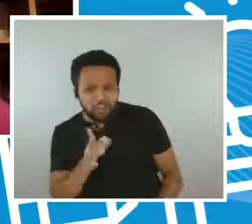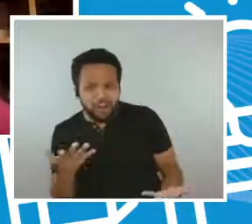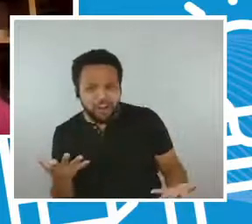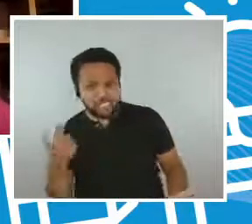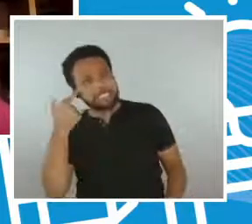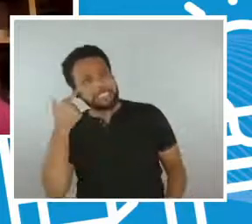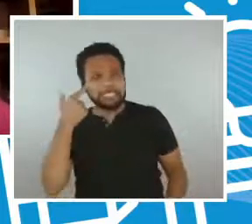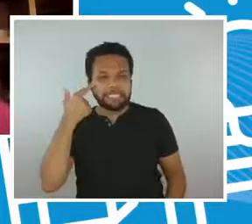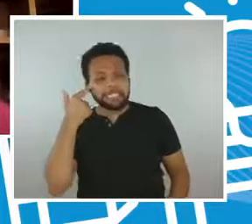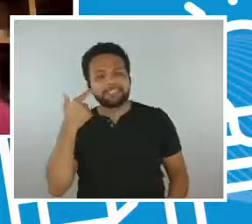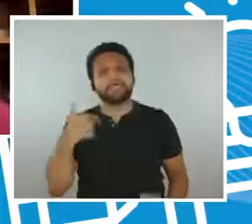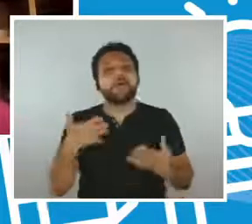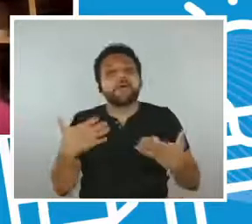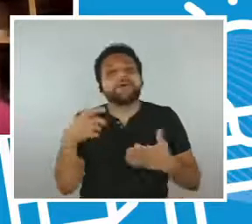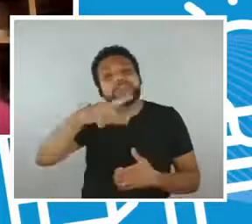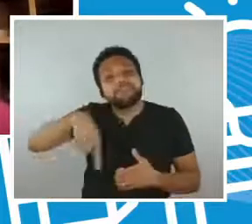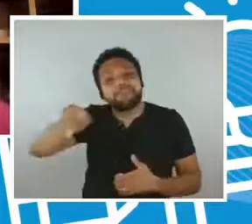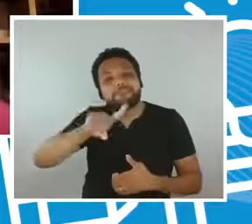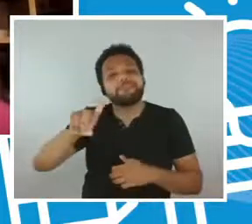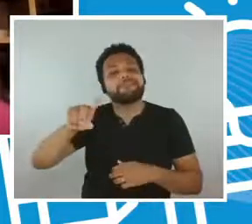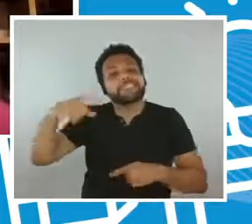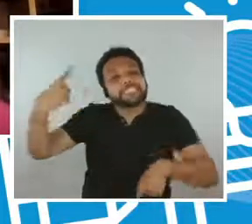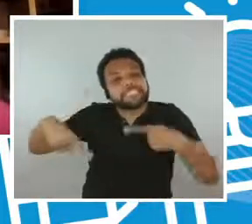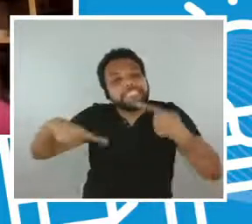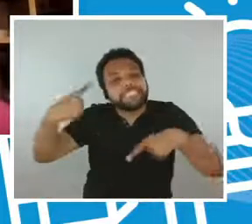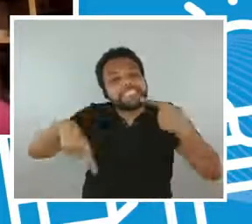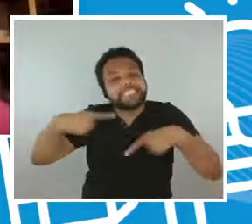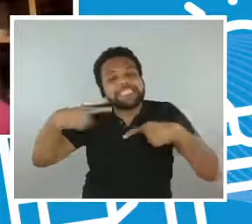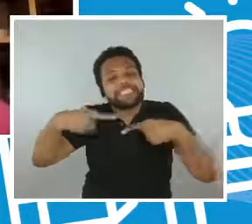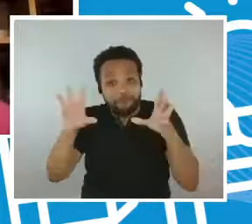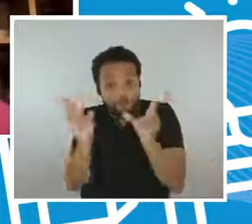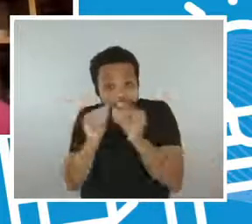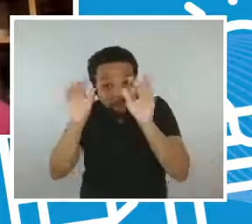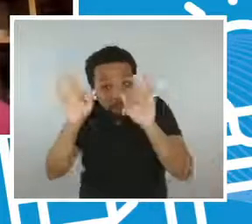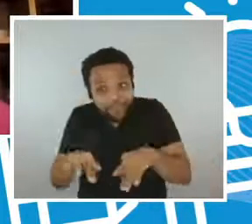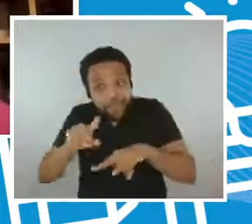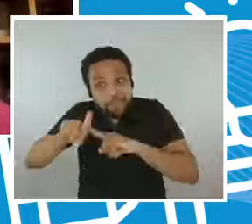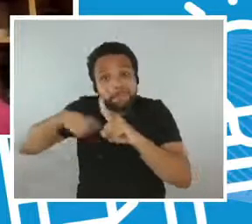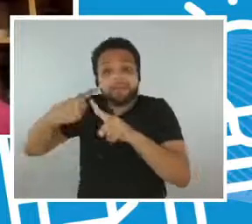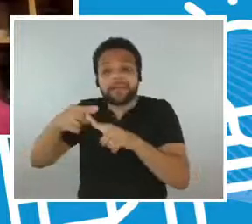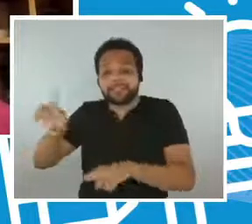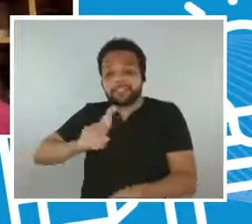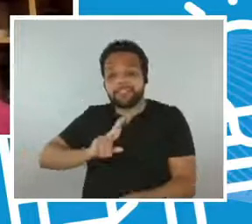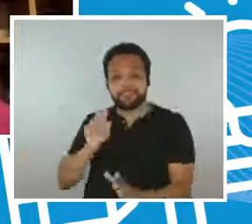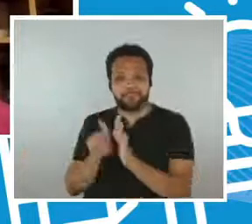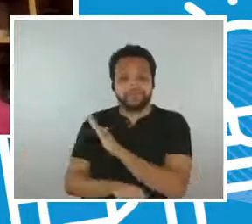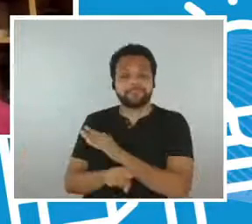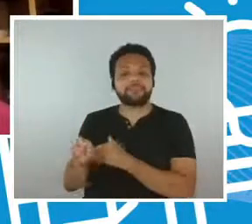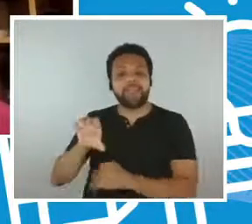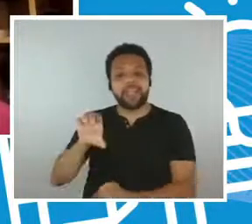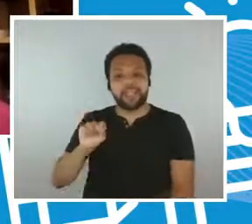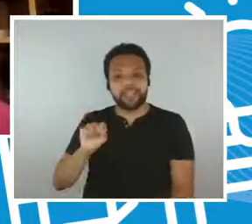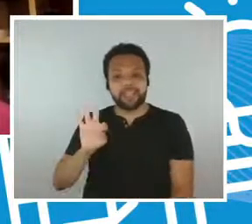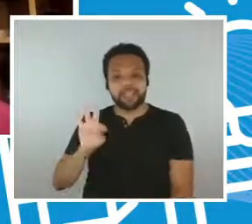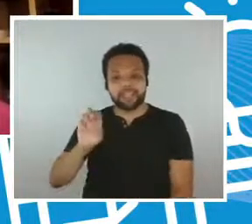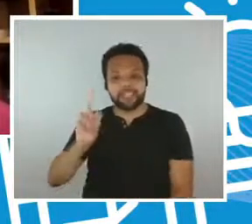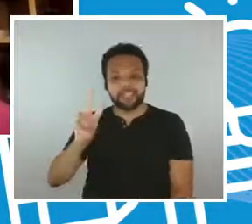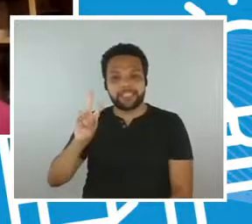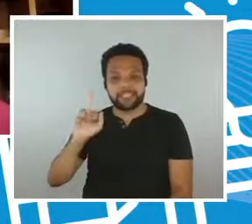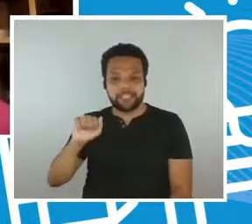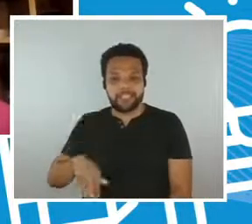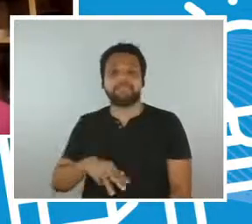vocês dialogassem um pouco com essa reflexão aí que o Estevão está fazendo aqui,